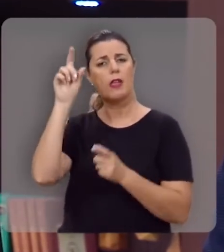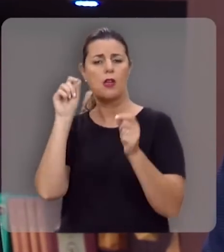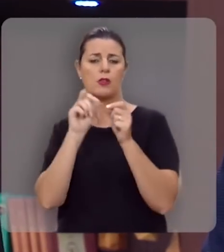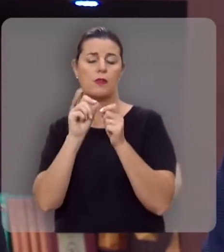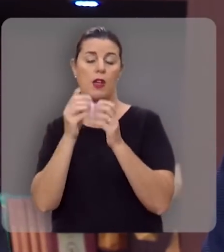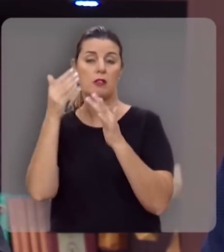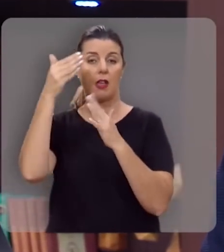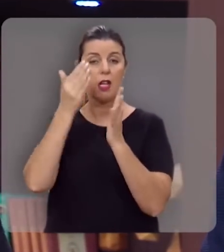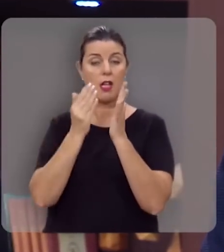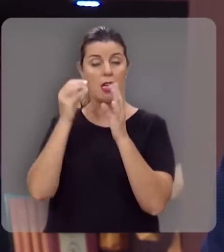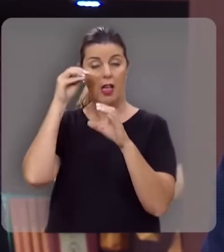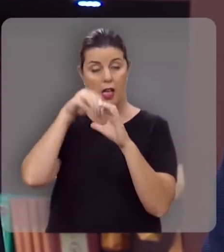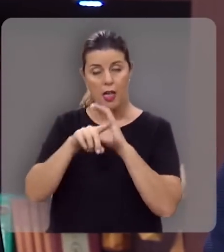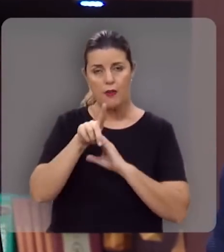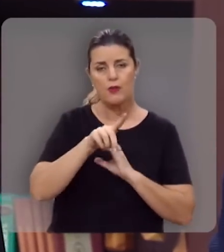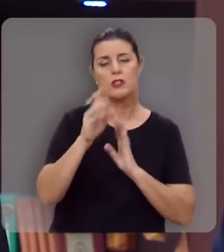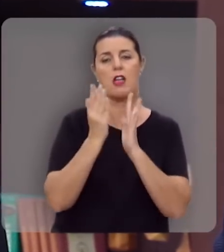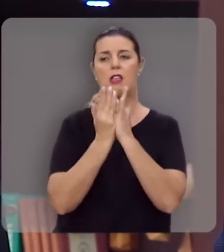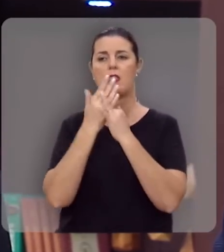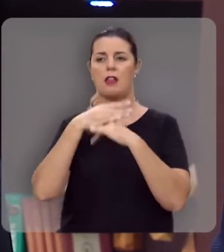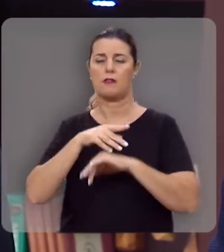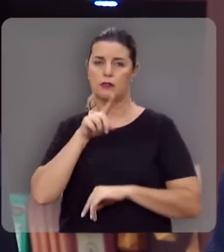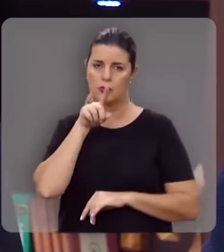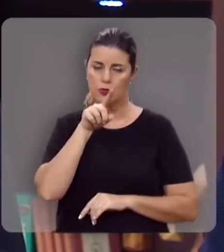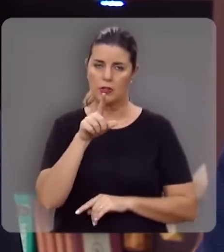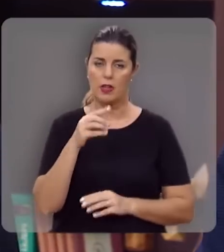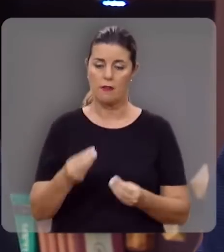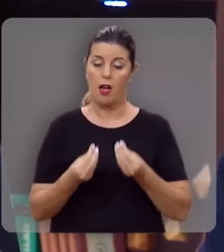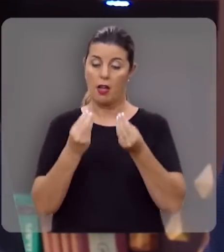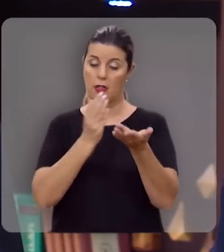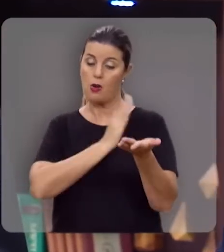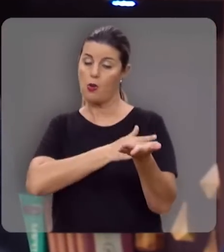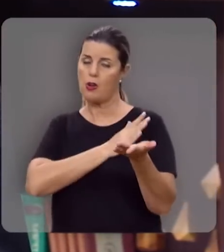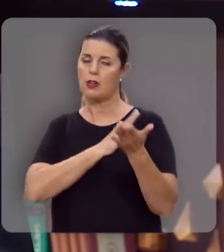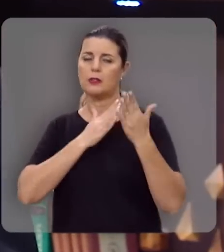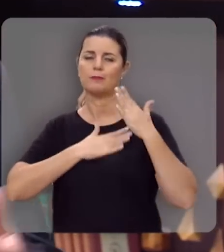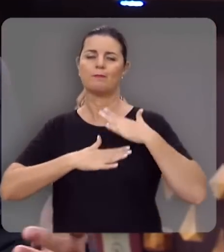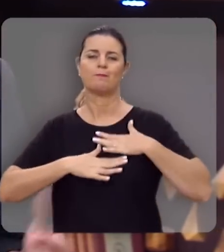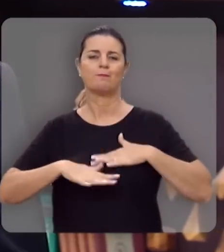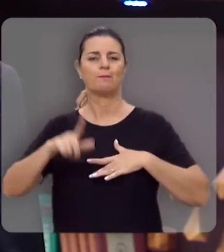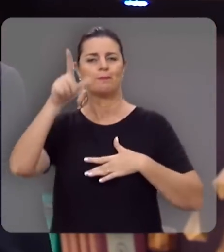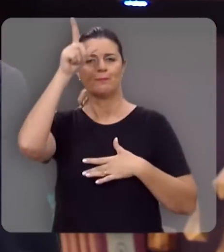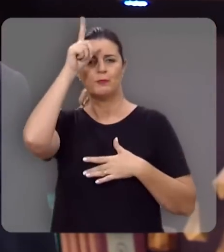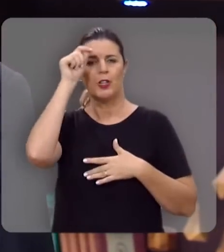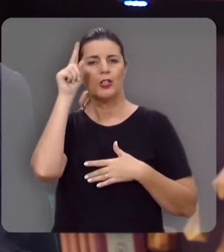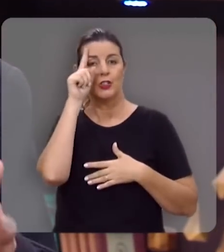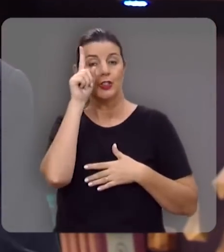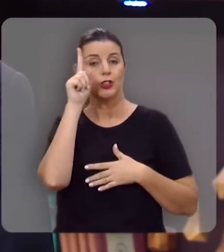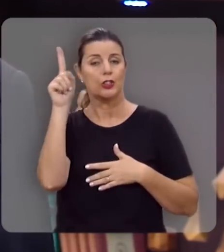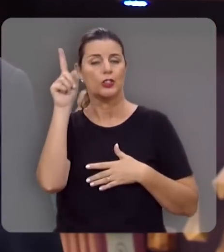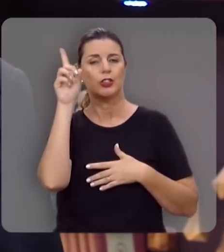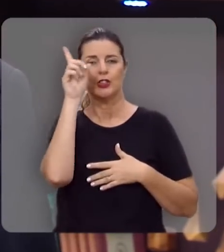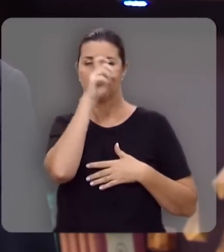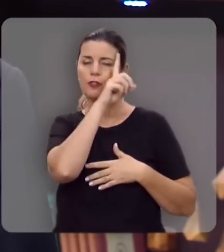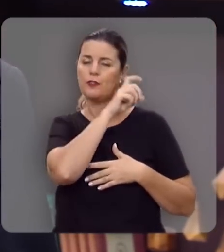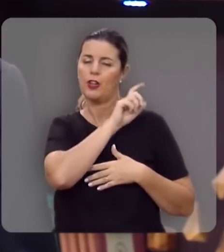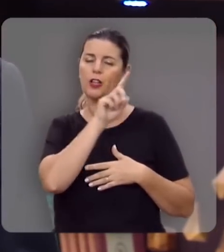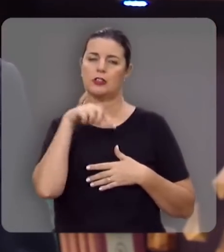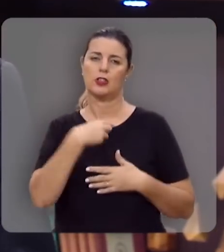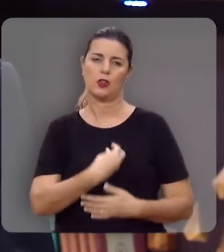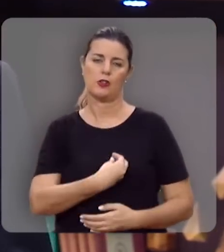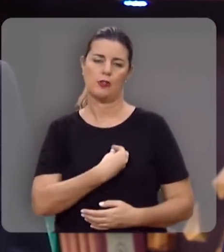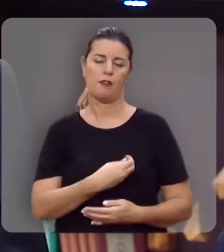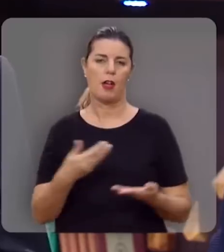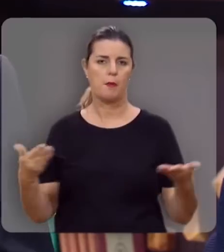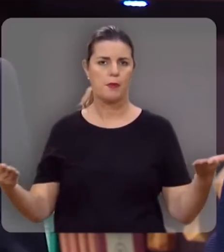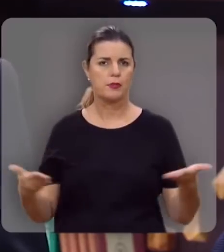quer fazer em você e através de você. E isso vai trazer um alento ao seu coração, principalmente em dias difíceis como esses que nós